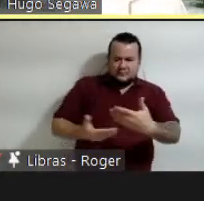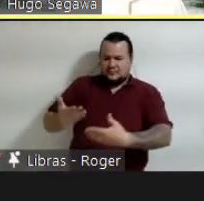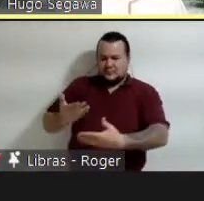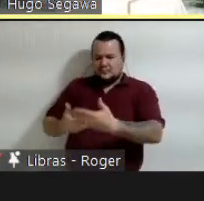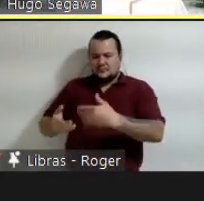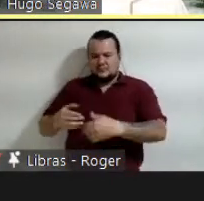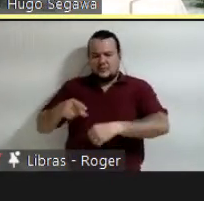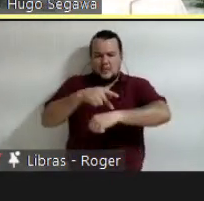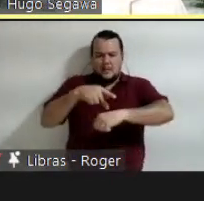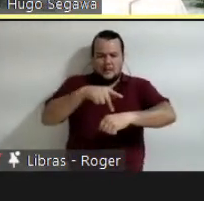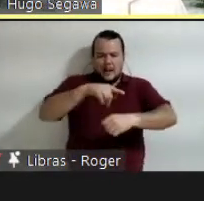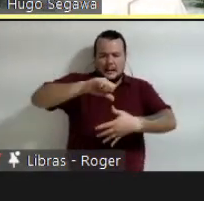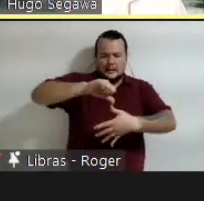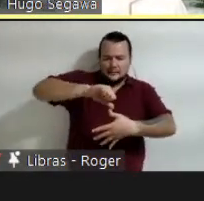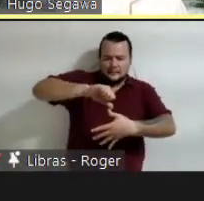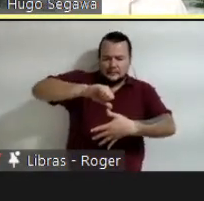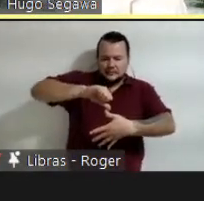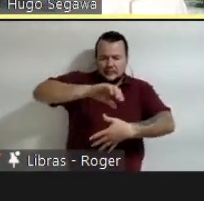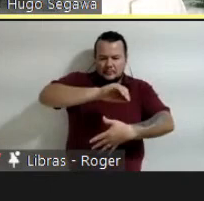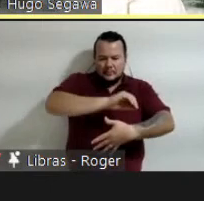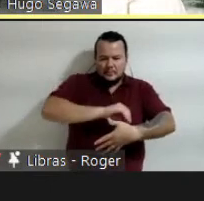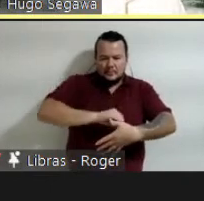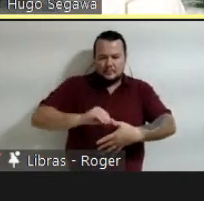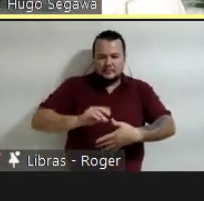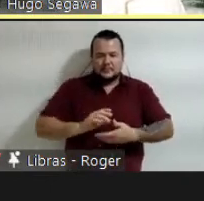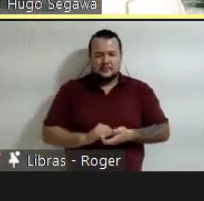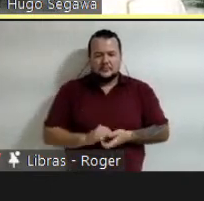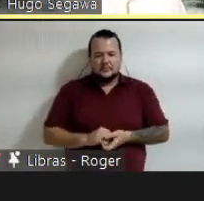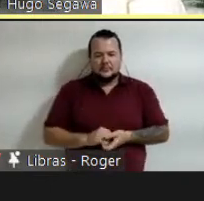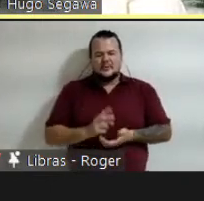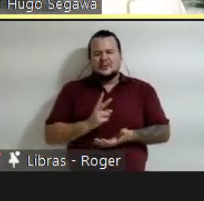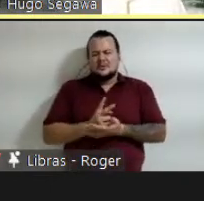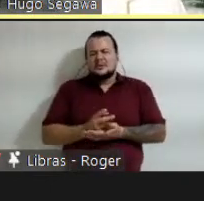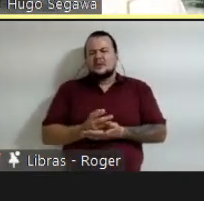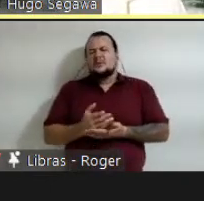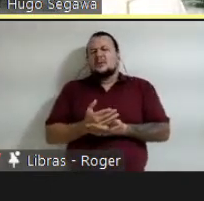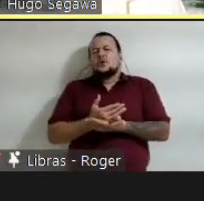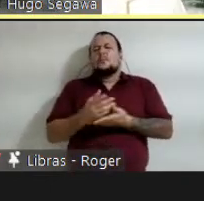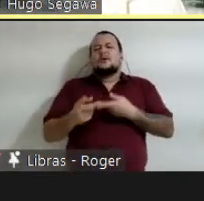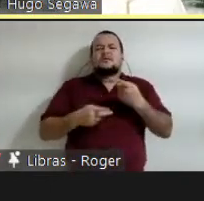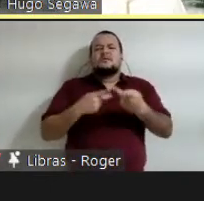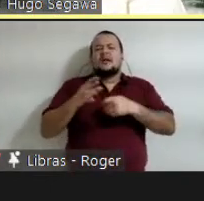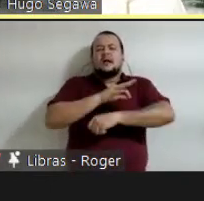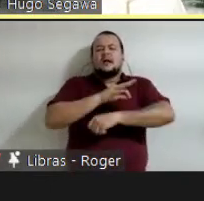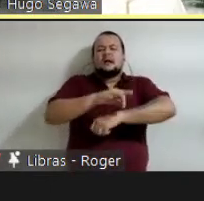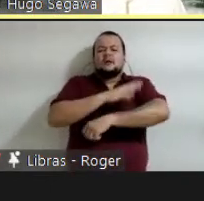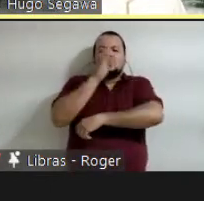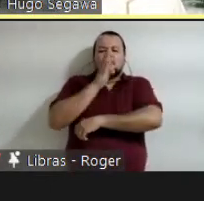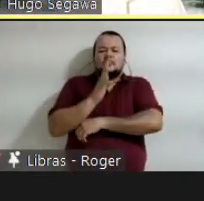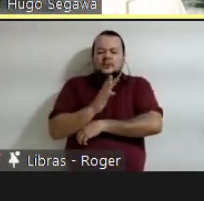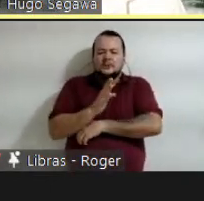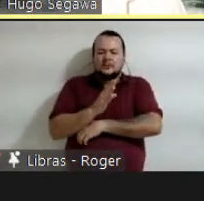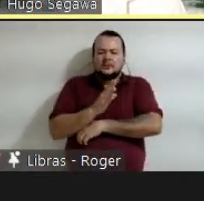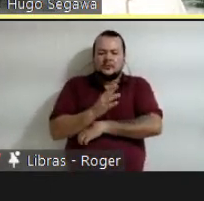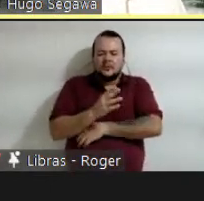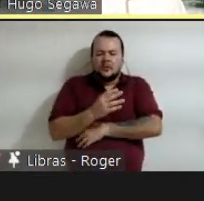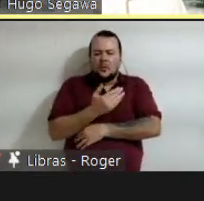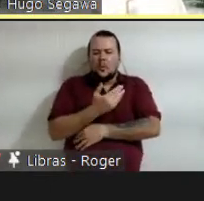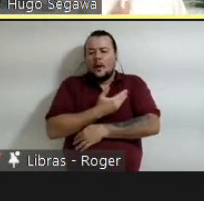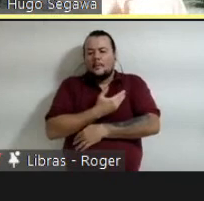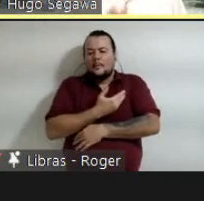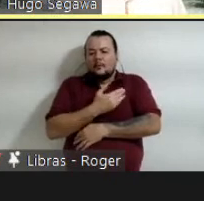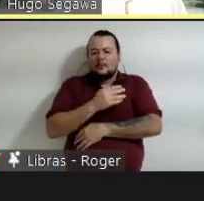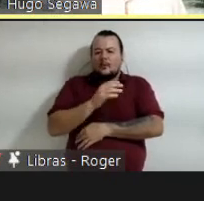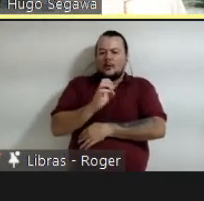Isso daqui, bem, quando a gente começa a falar de arquitetura brasileira por aí, né, um dia um colega equatoriano disse assim: